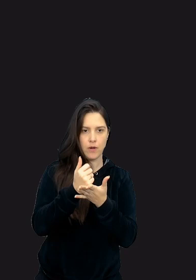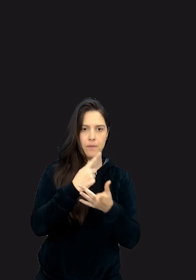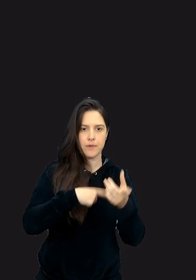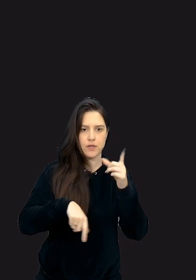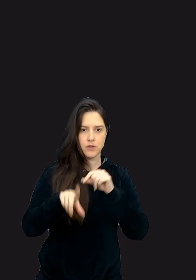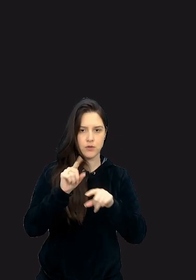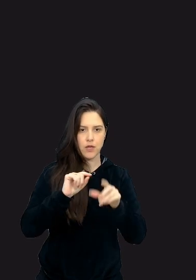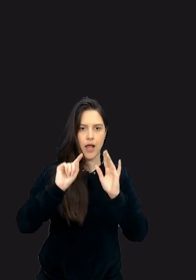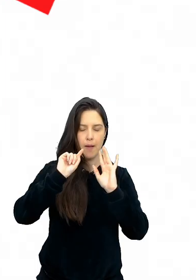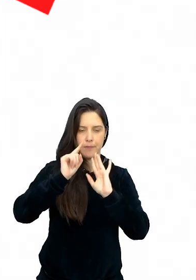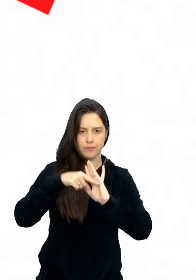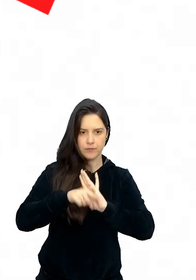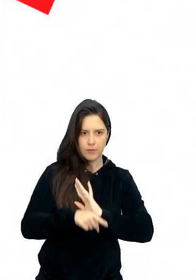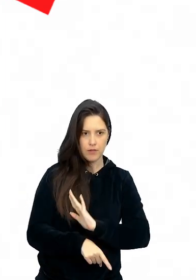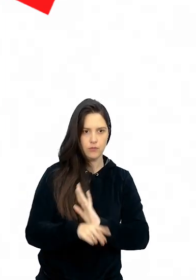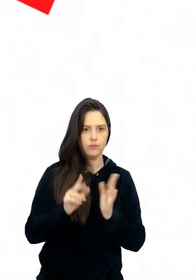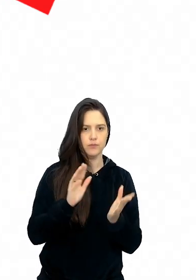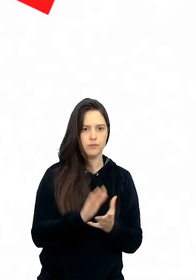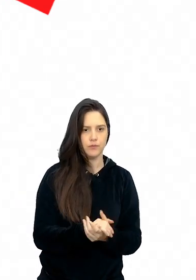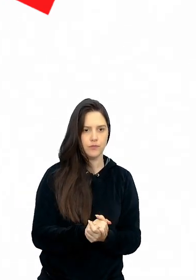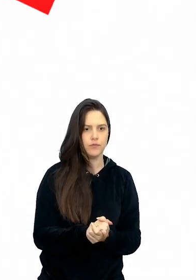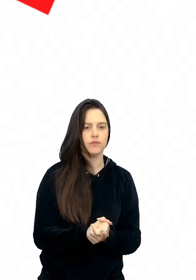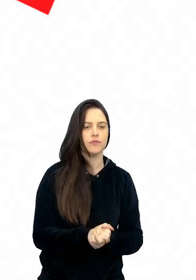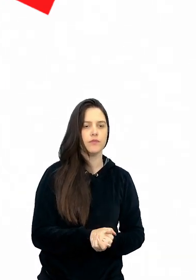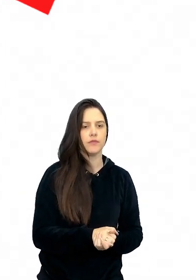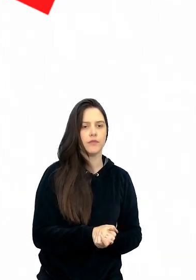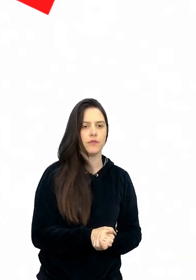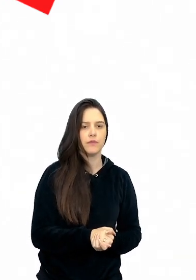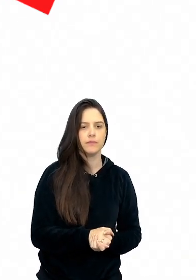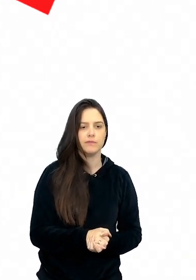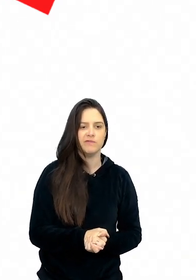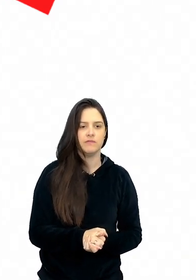esse momento formativo.